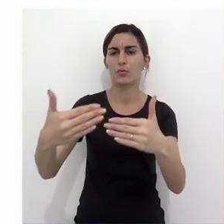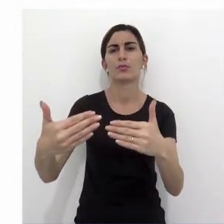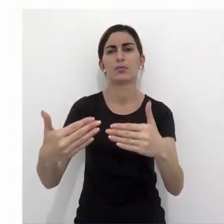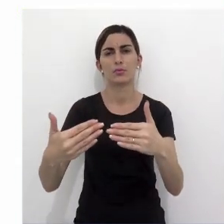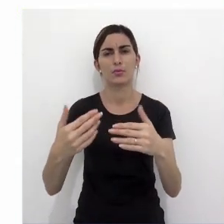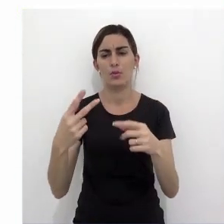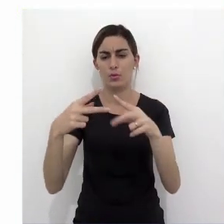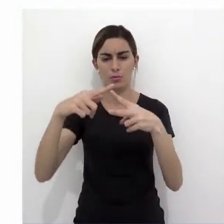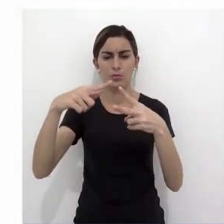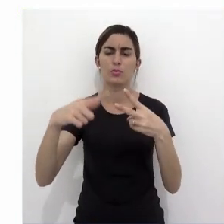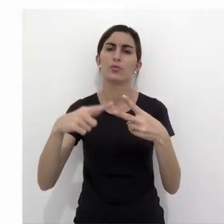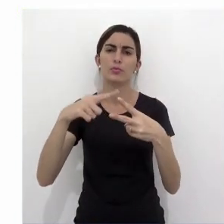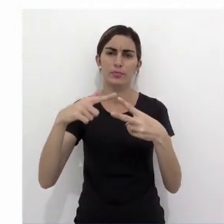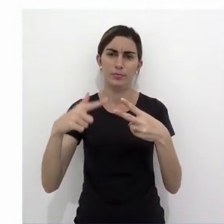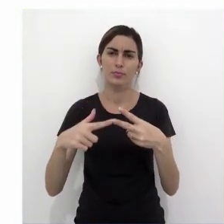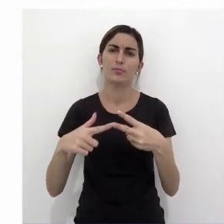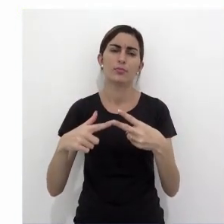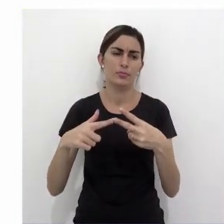dois